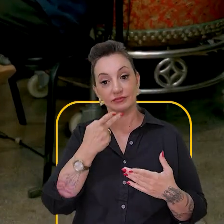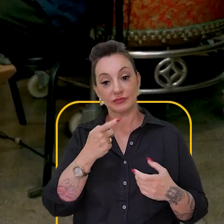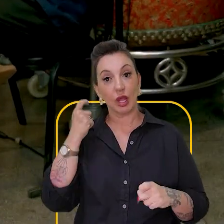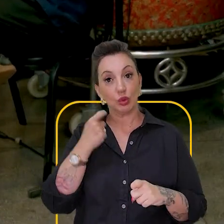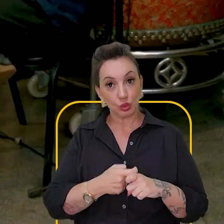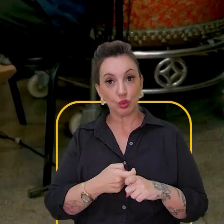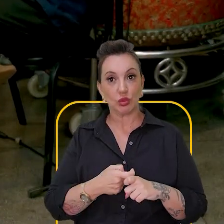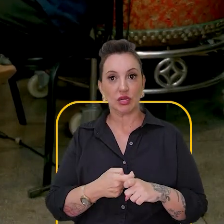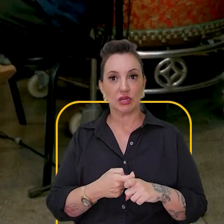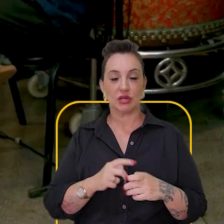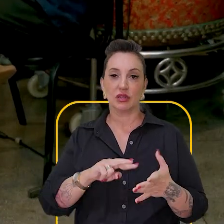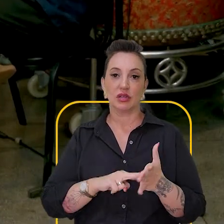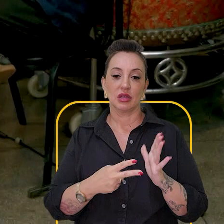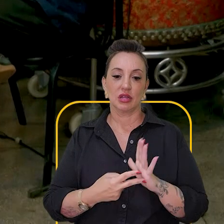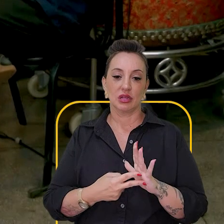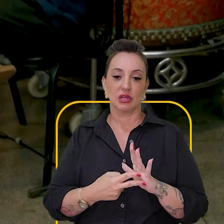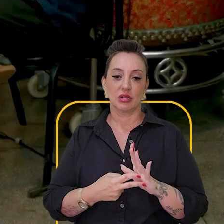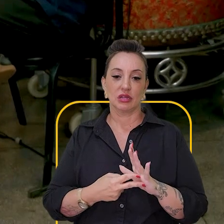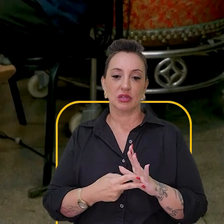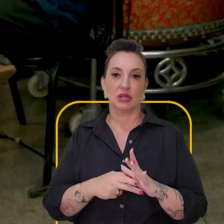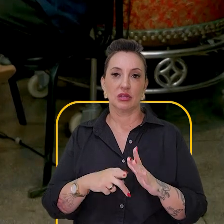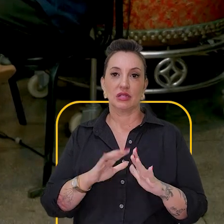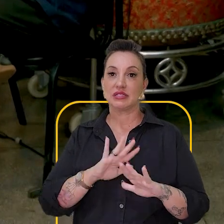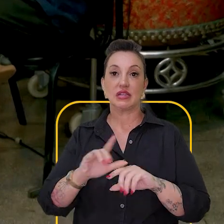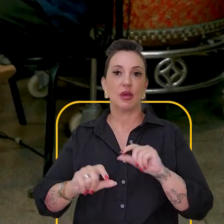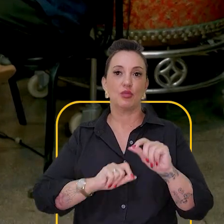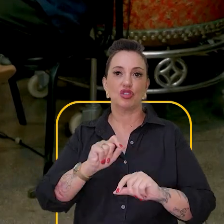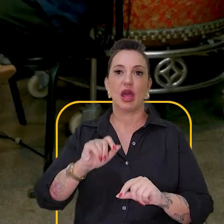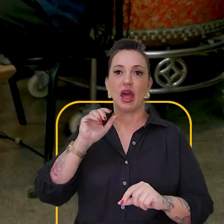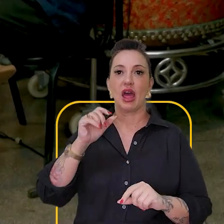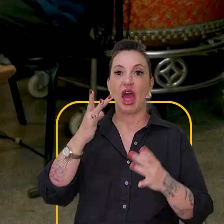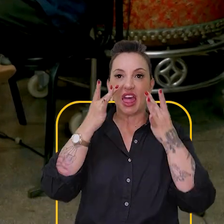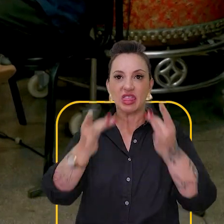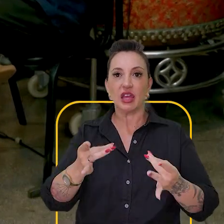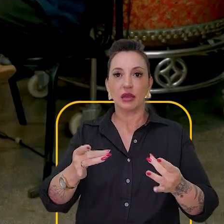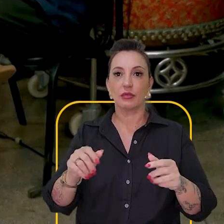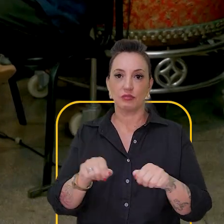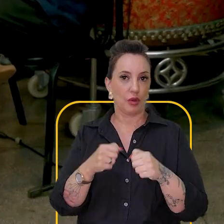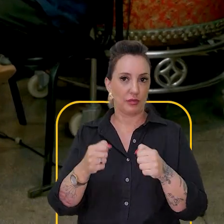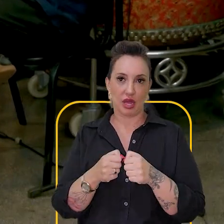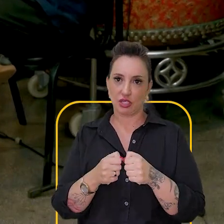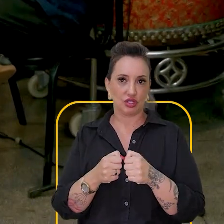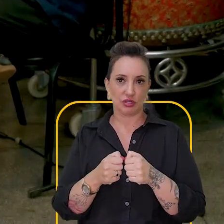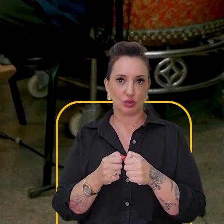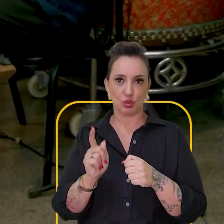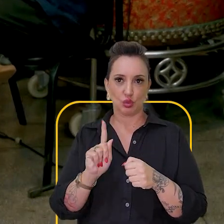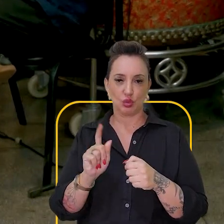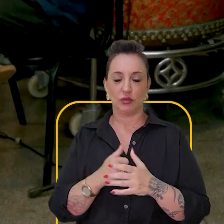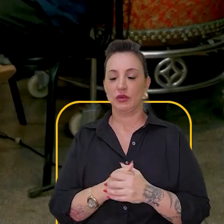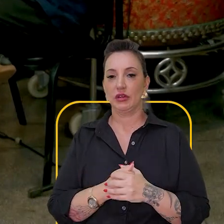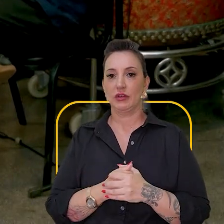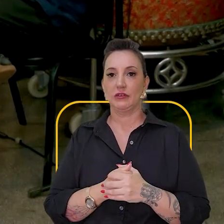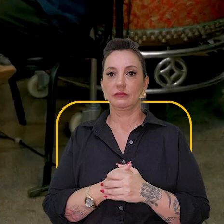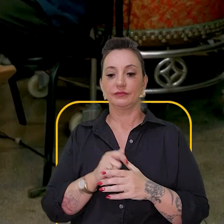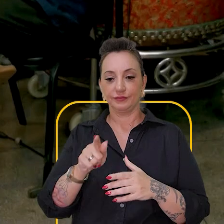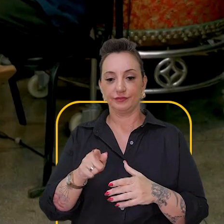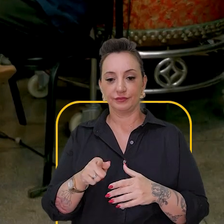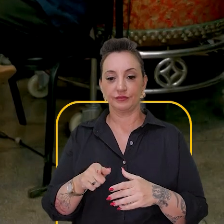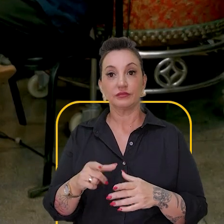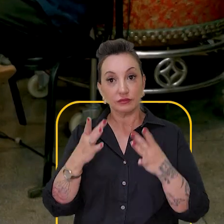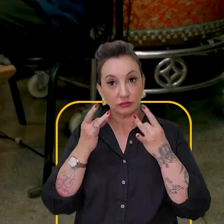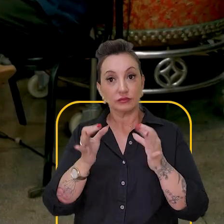falo dar dura não é uma dura sem motivo não é chamar atenção à toa é